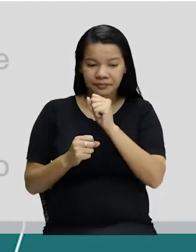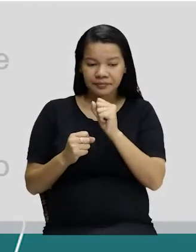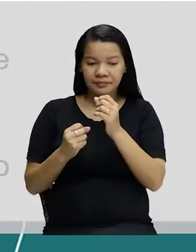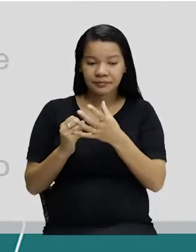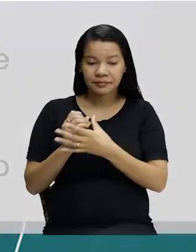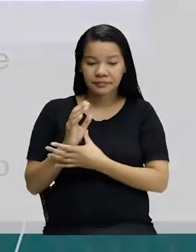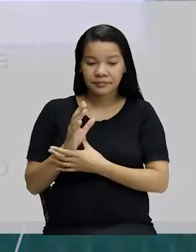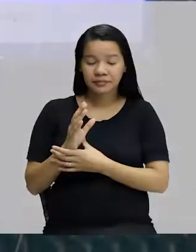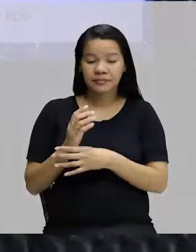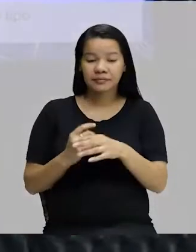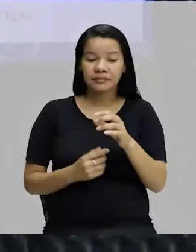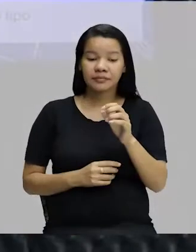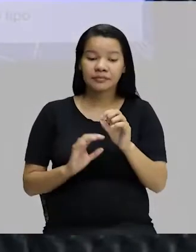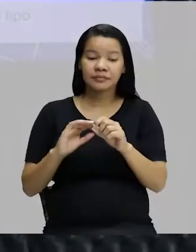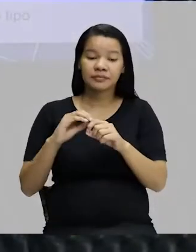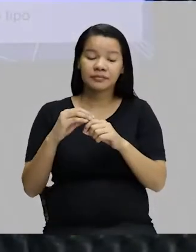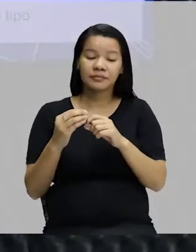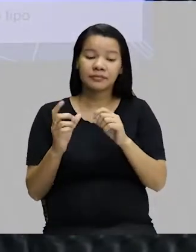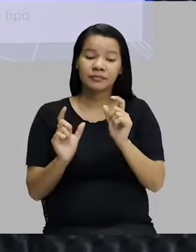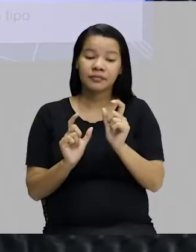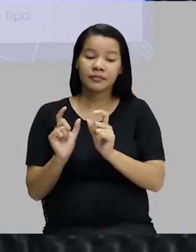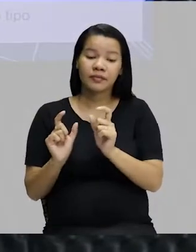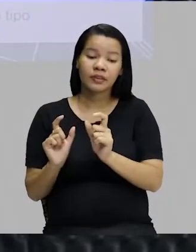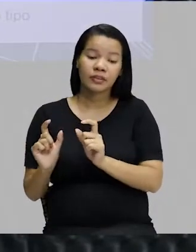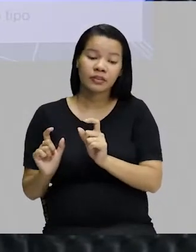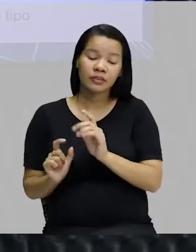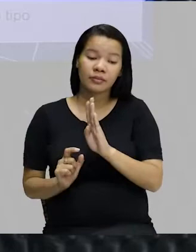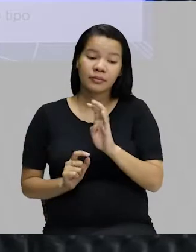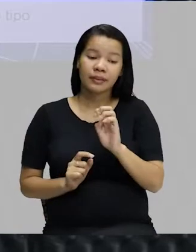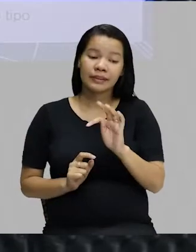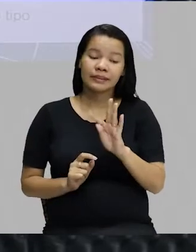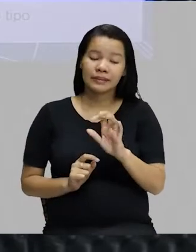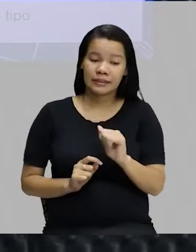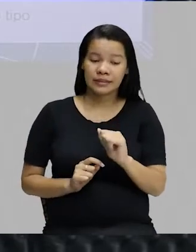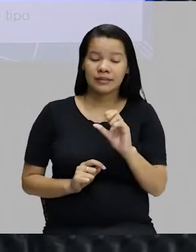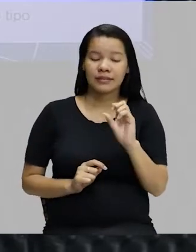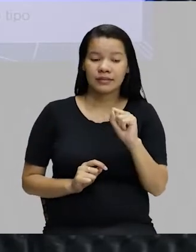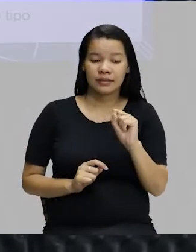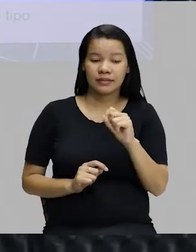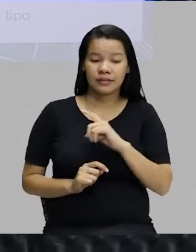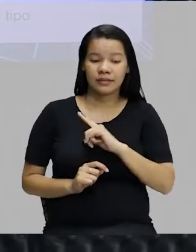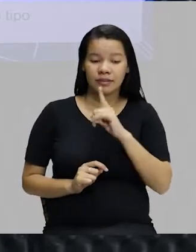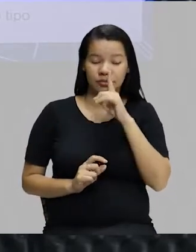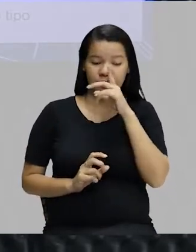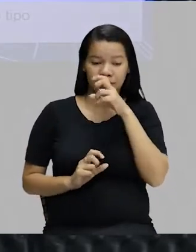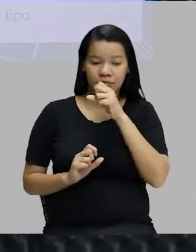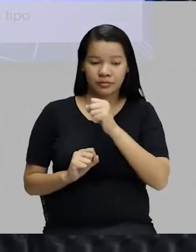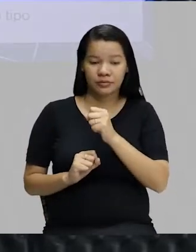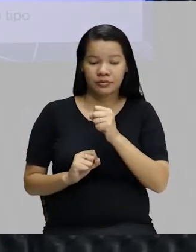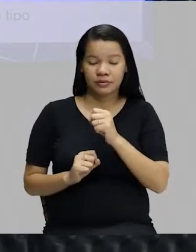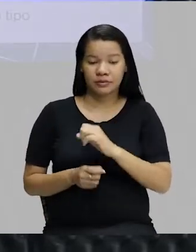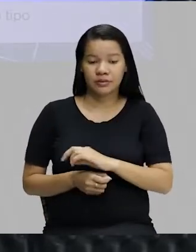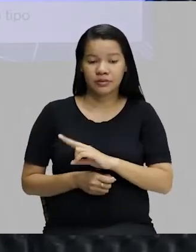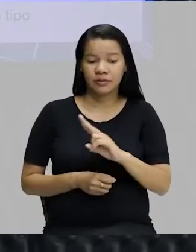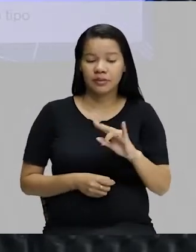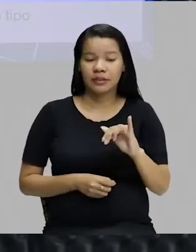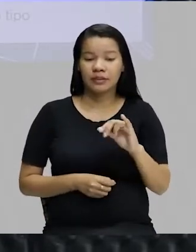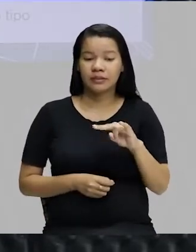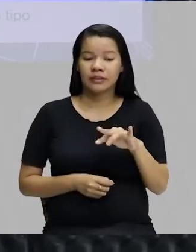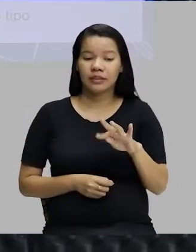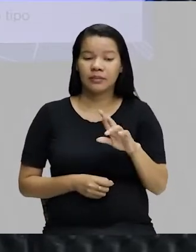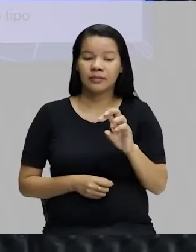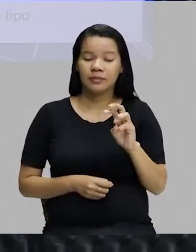beta. Sim, turminha. As partículas beta ela têm um poder de penetração intermediário entre